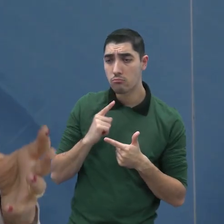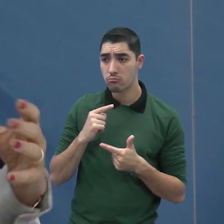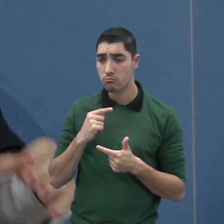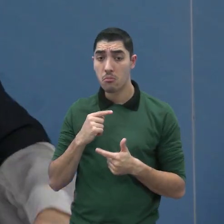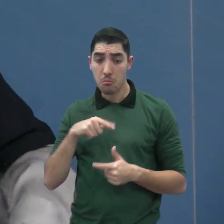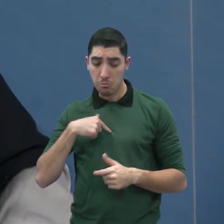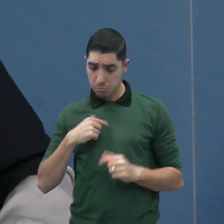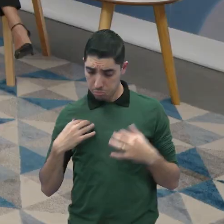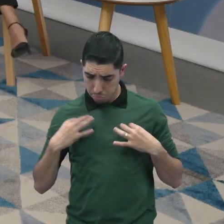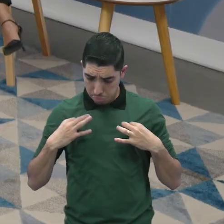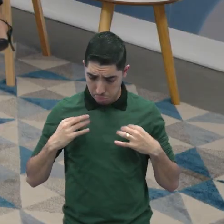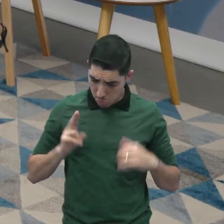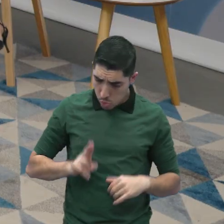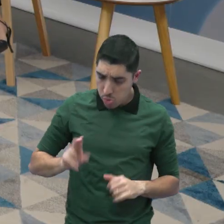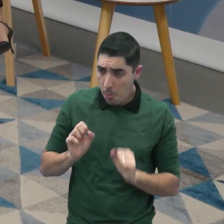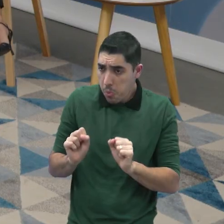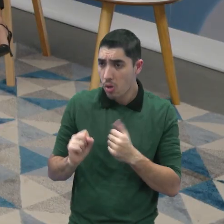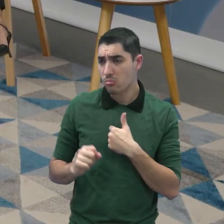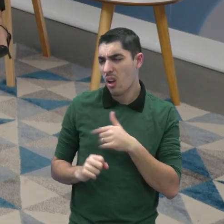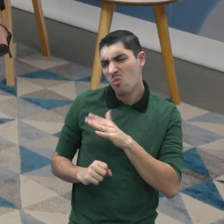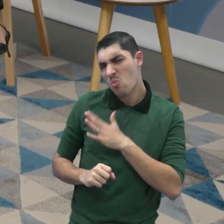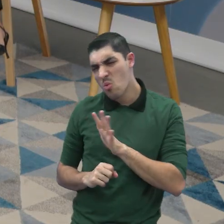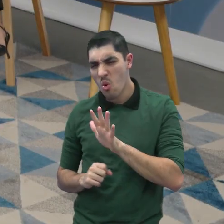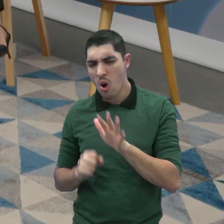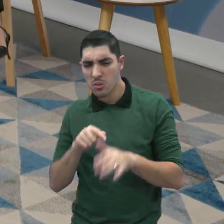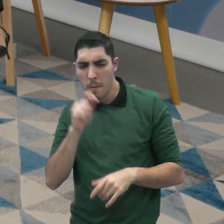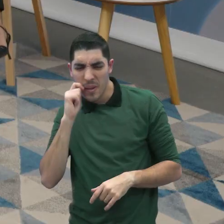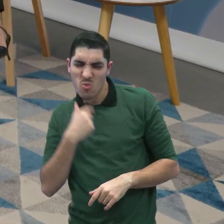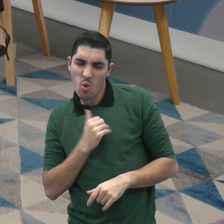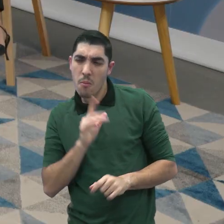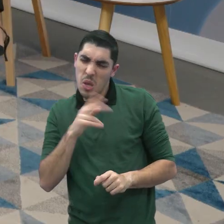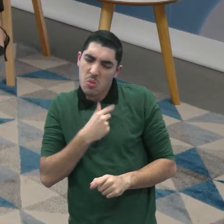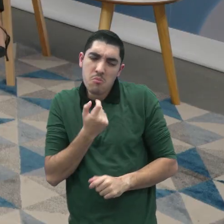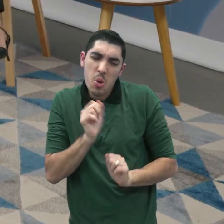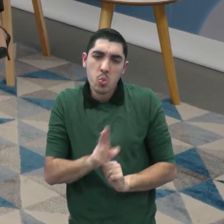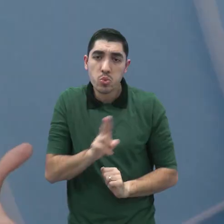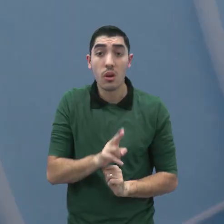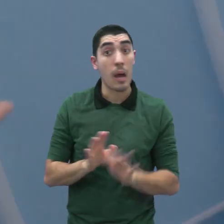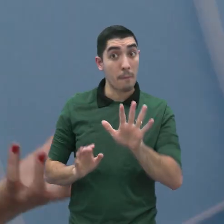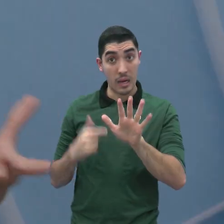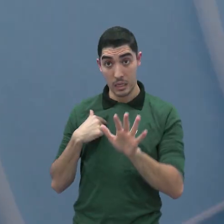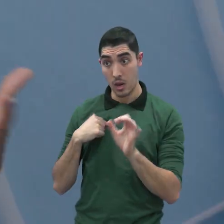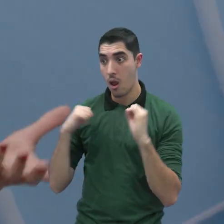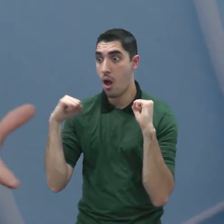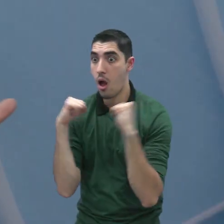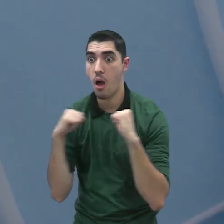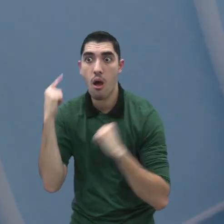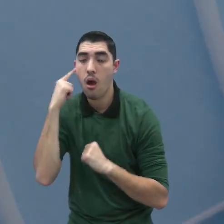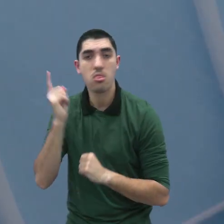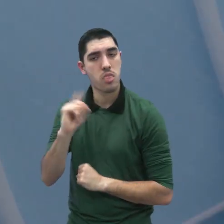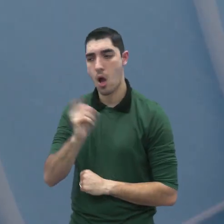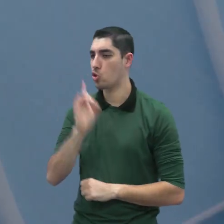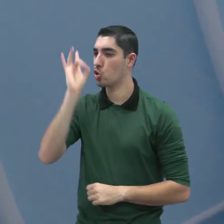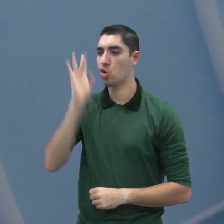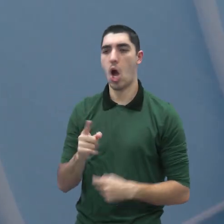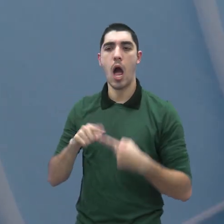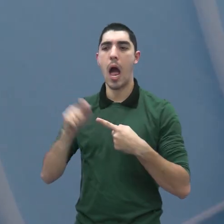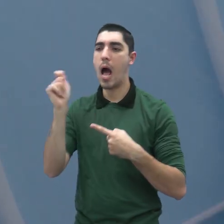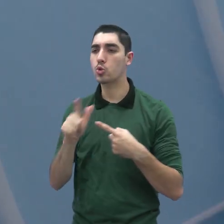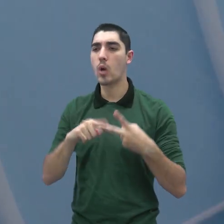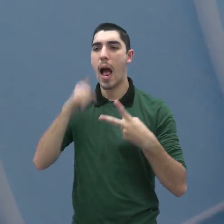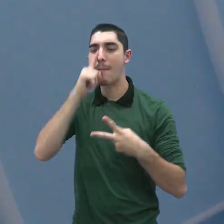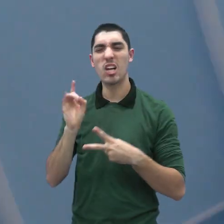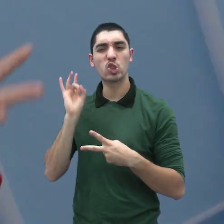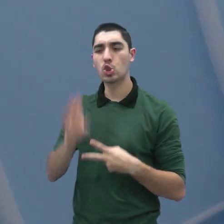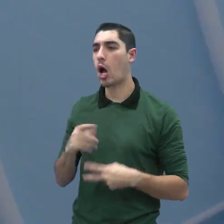nesse sentido. E aí dos limites, né? Tem os limites óbvios, né, que a gente não pode